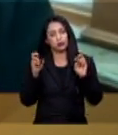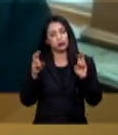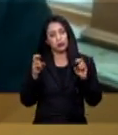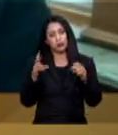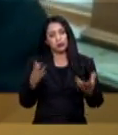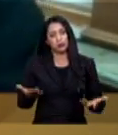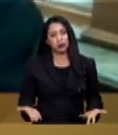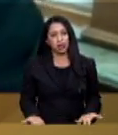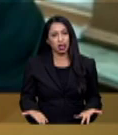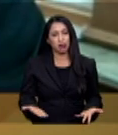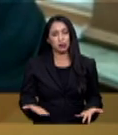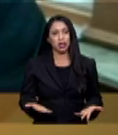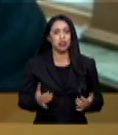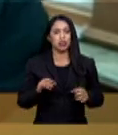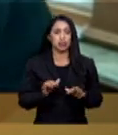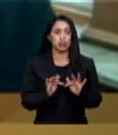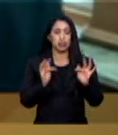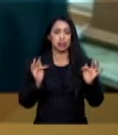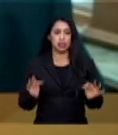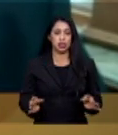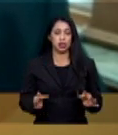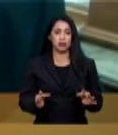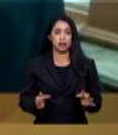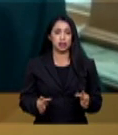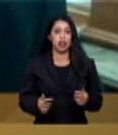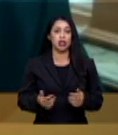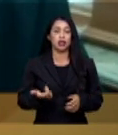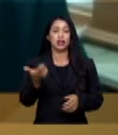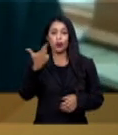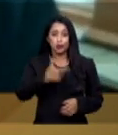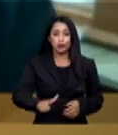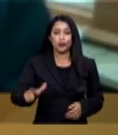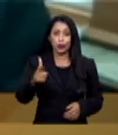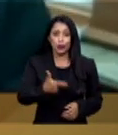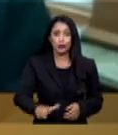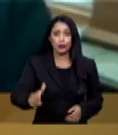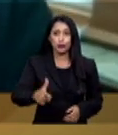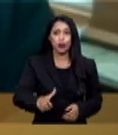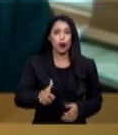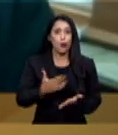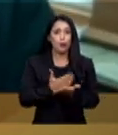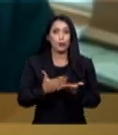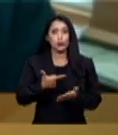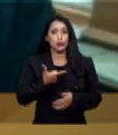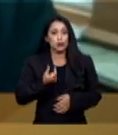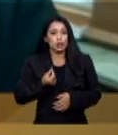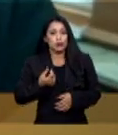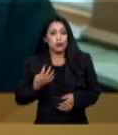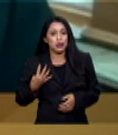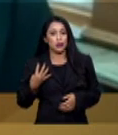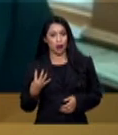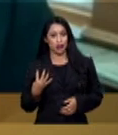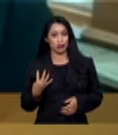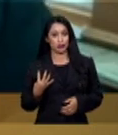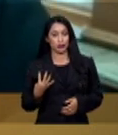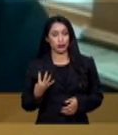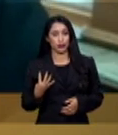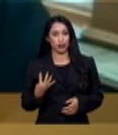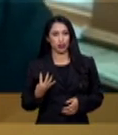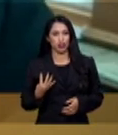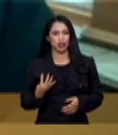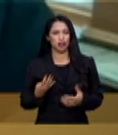círculo vicioso. Ou seja, a coisa vem de 2004. Ainda